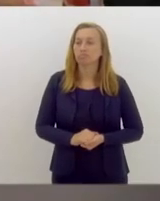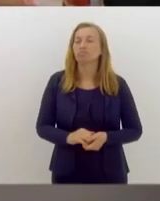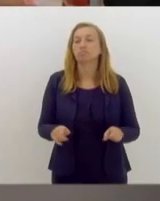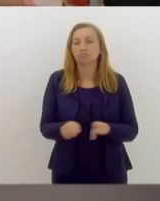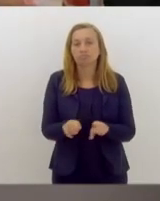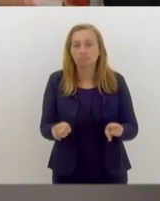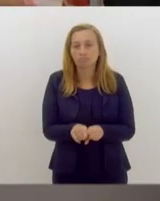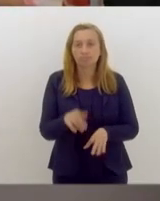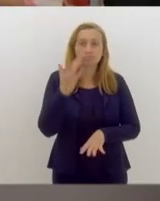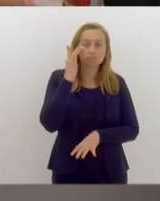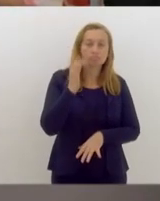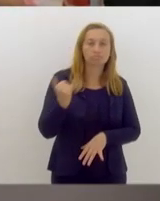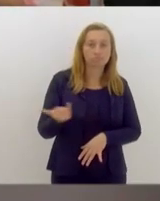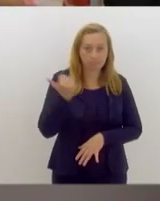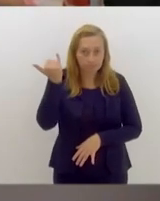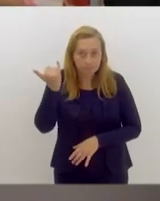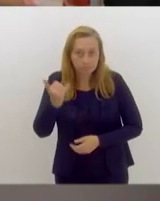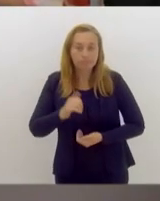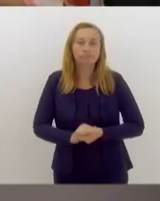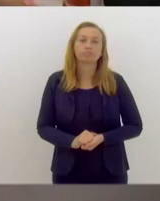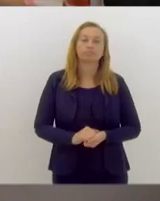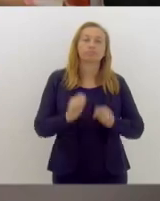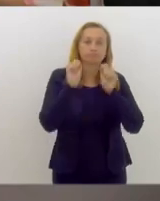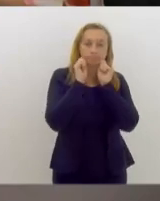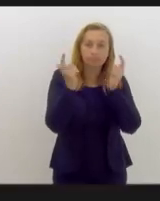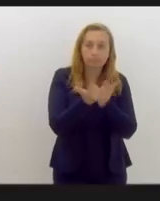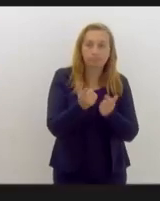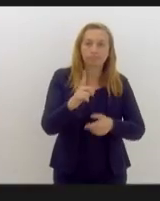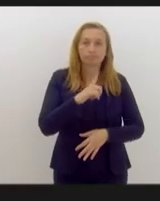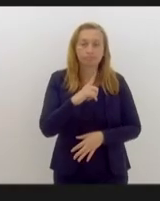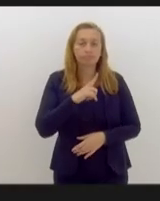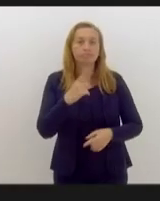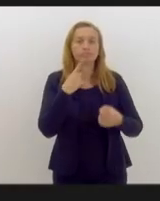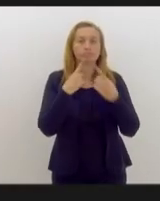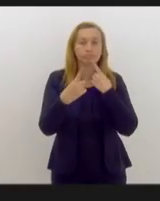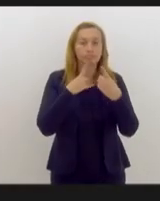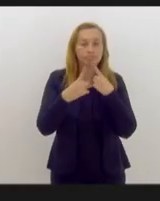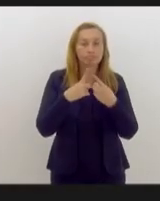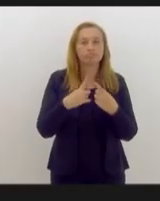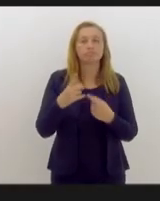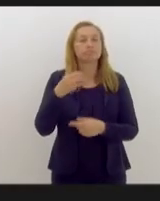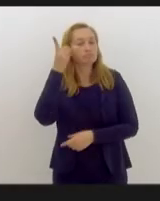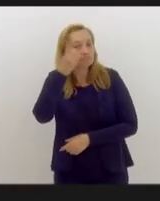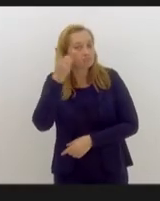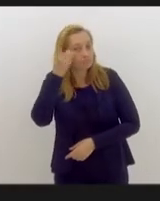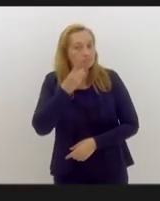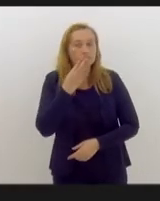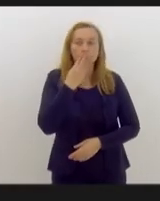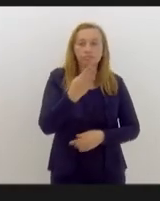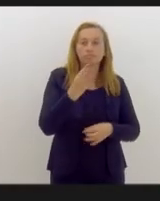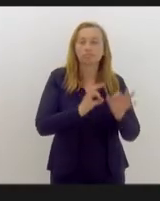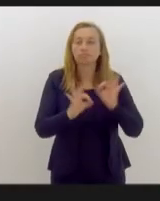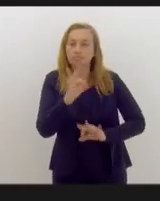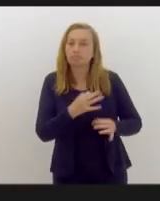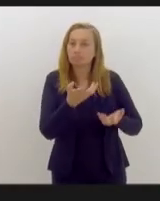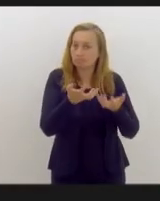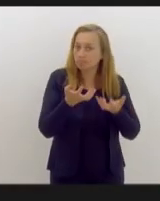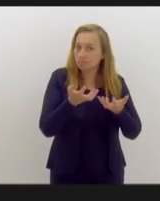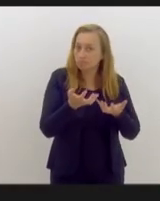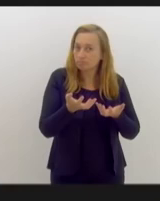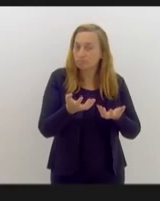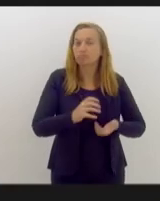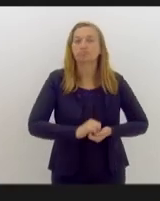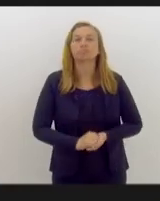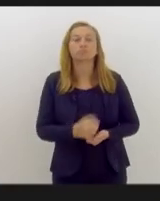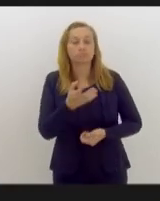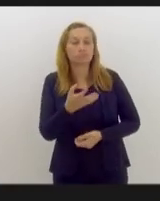também, eu acho que é importante na Assembleia a gente ter a discussão entre os deputados de que tipo de plano a gente quer. Ou seja, se a gente